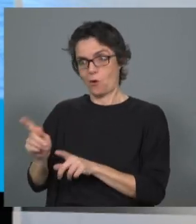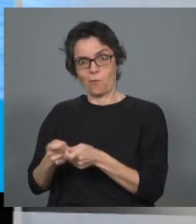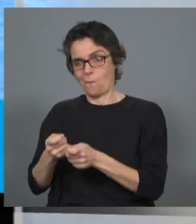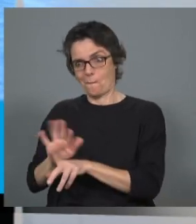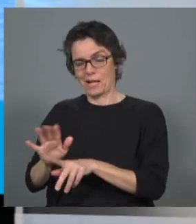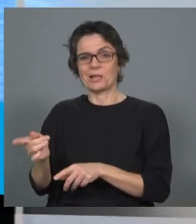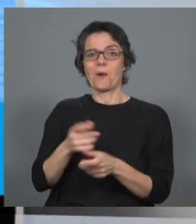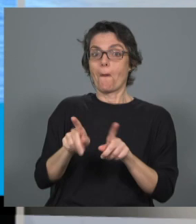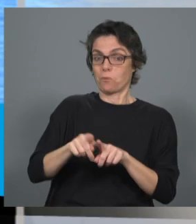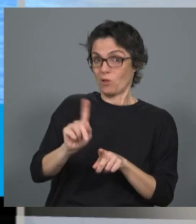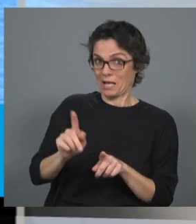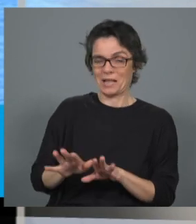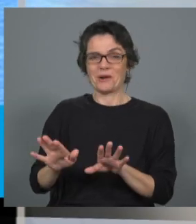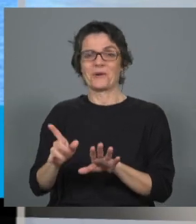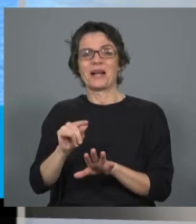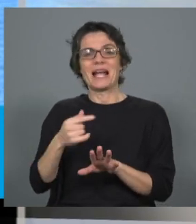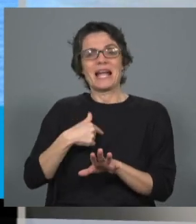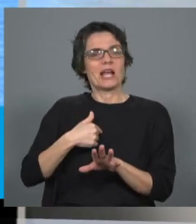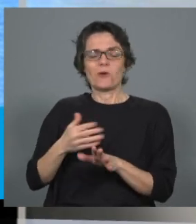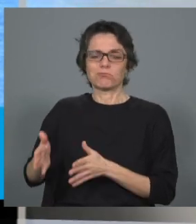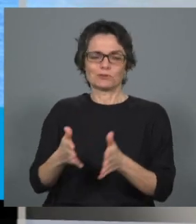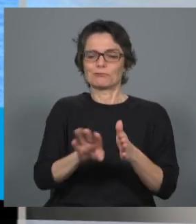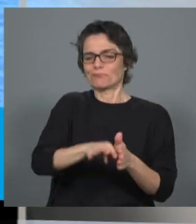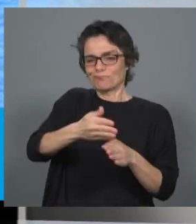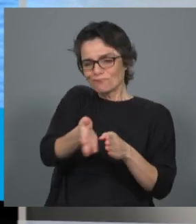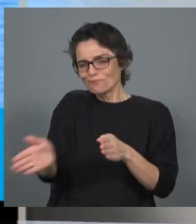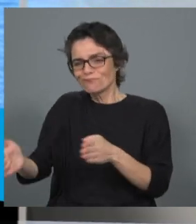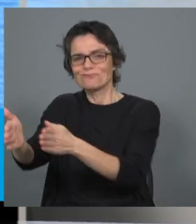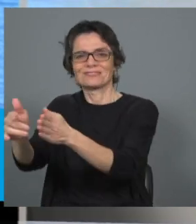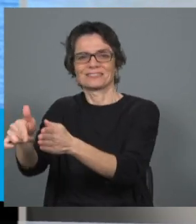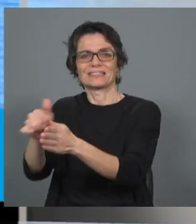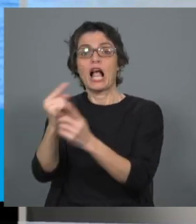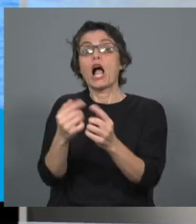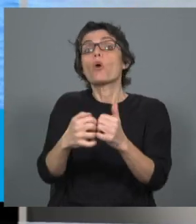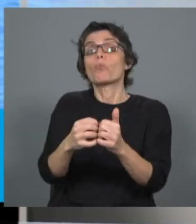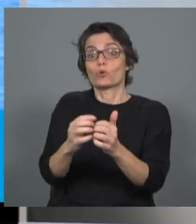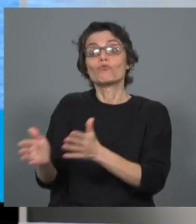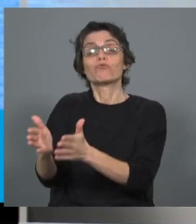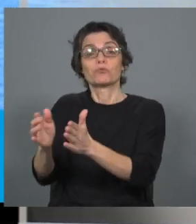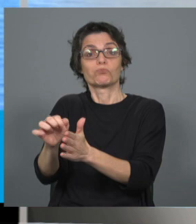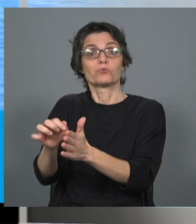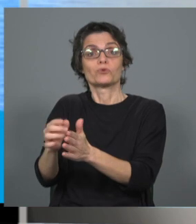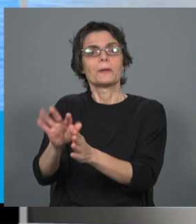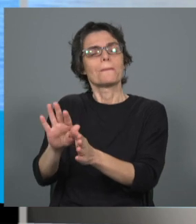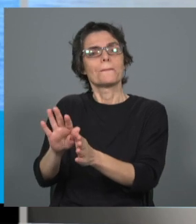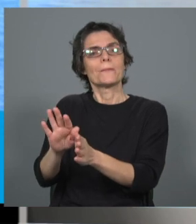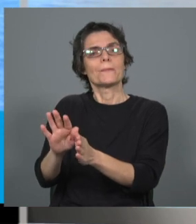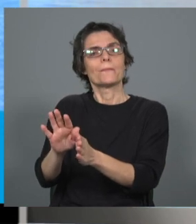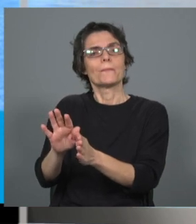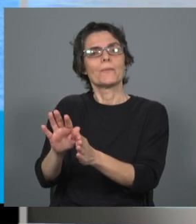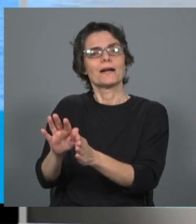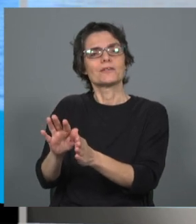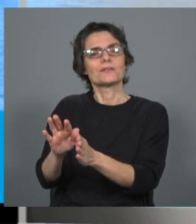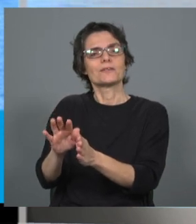Tive esta saída do seminário por dúvidas no percurso que estava a fazer, mas até